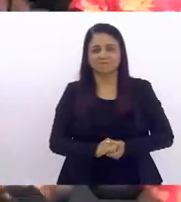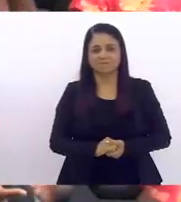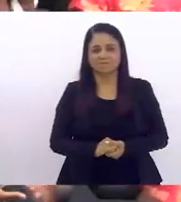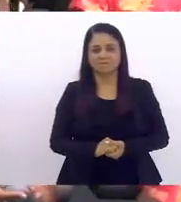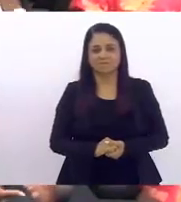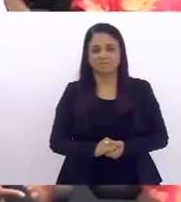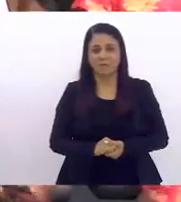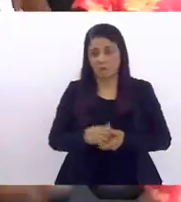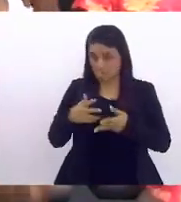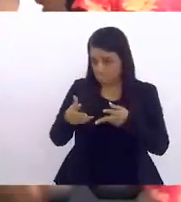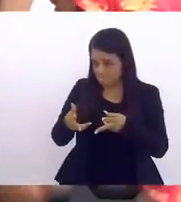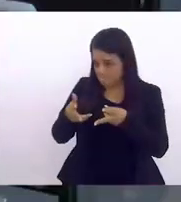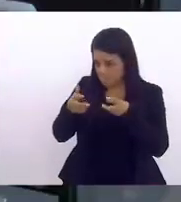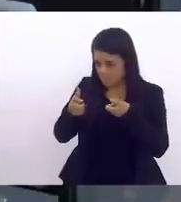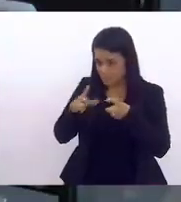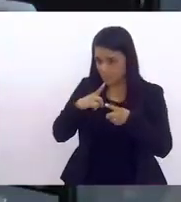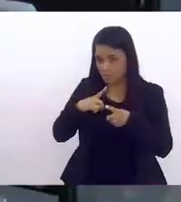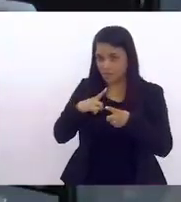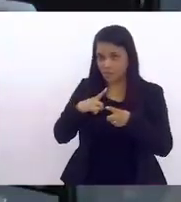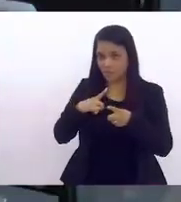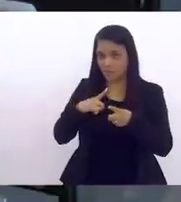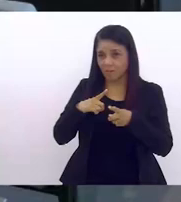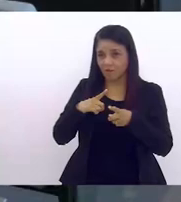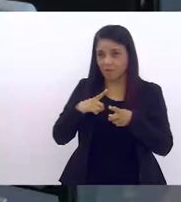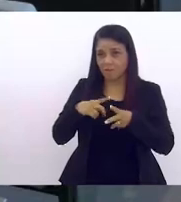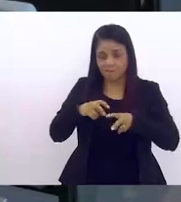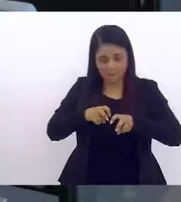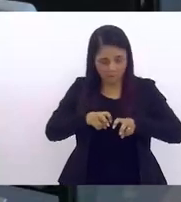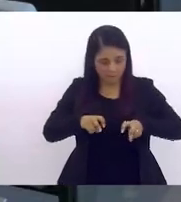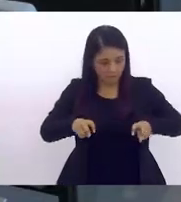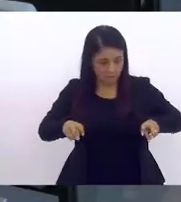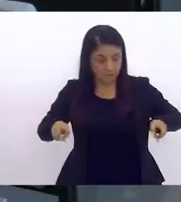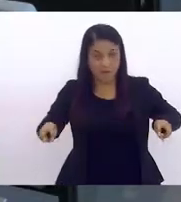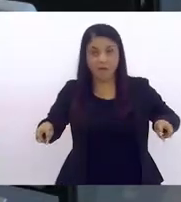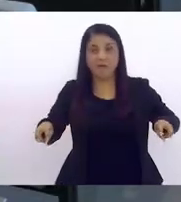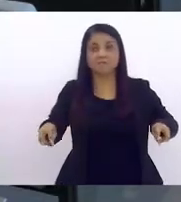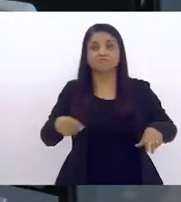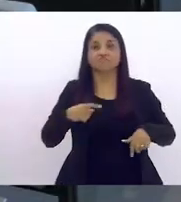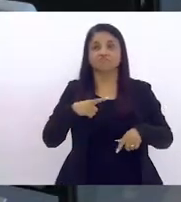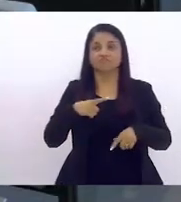Você já percebeu que nós estamos na cota aqui, né? Só para não